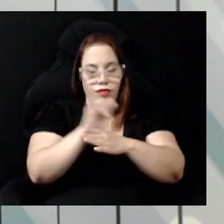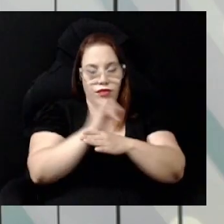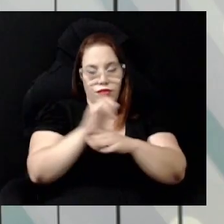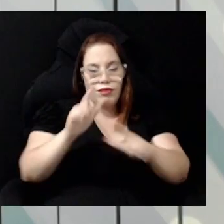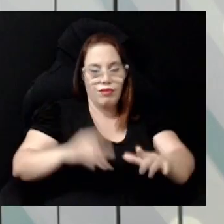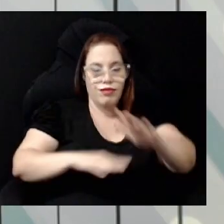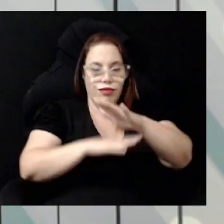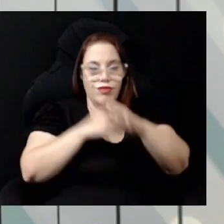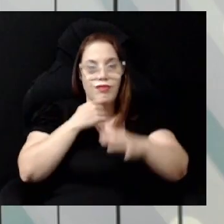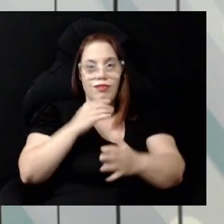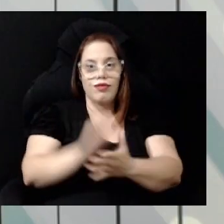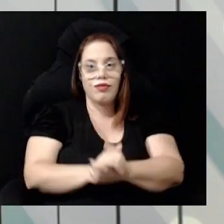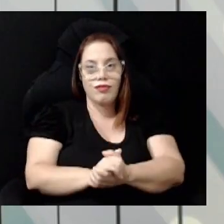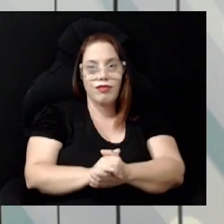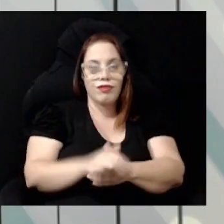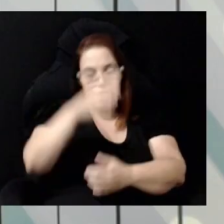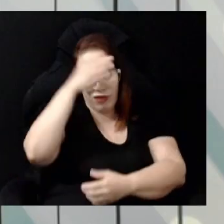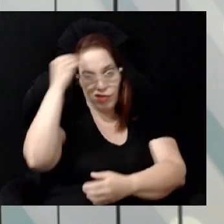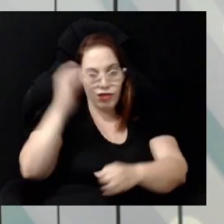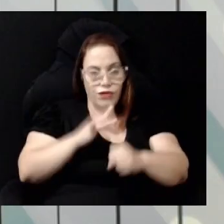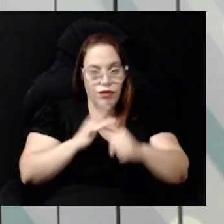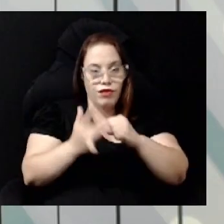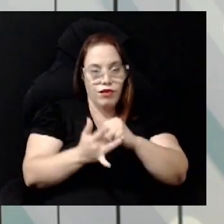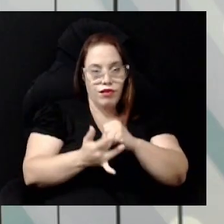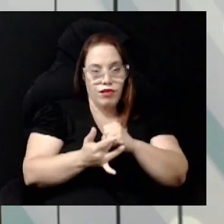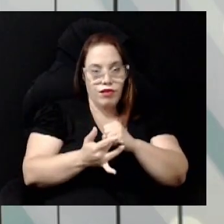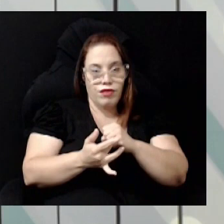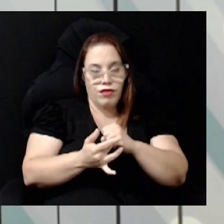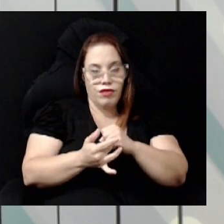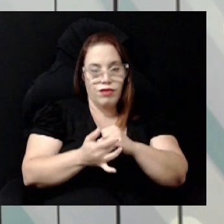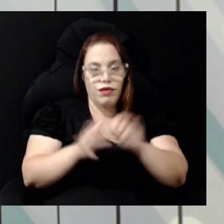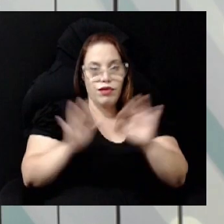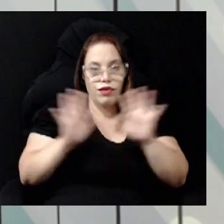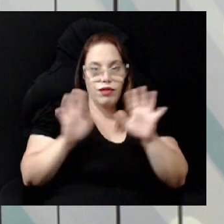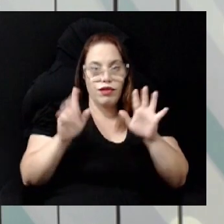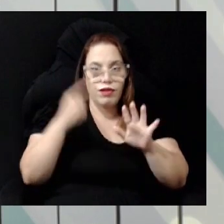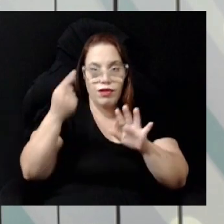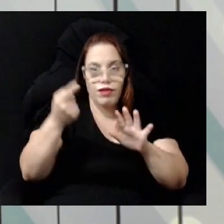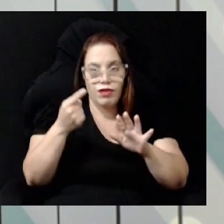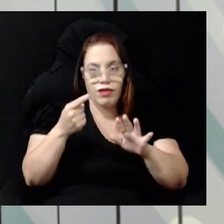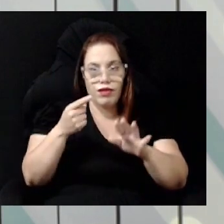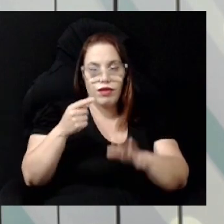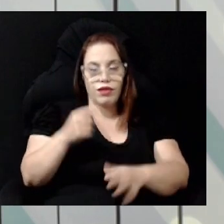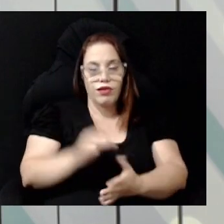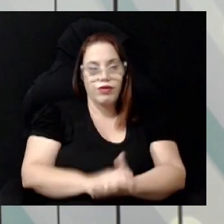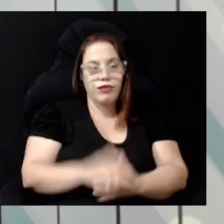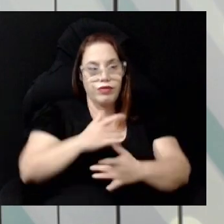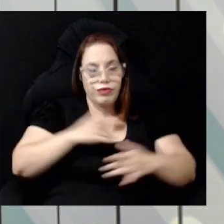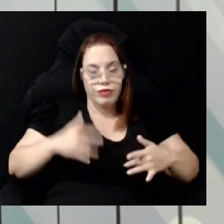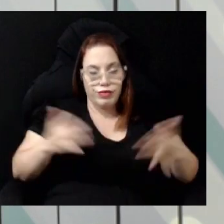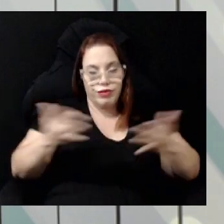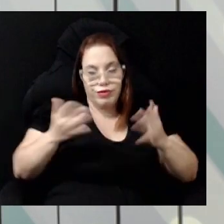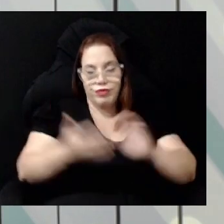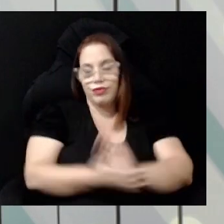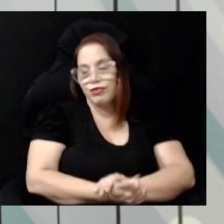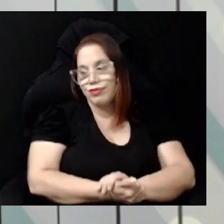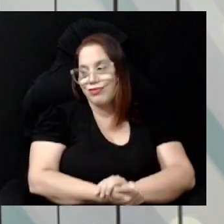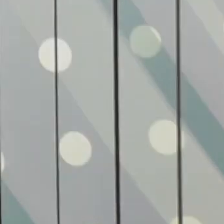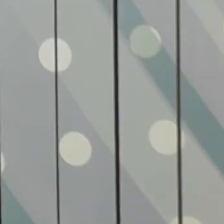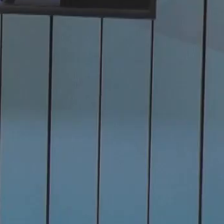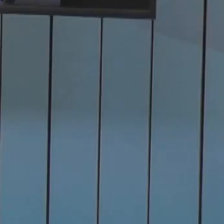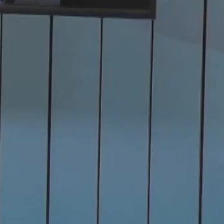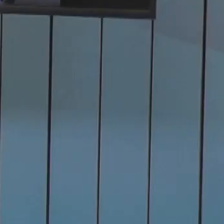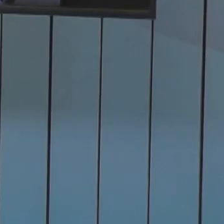TV Câmara Campinas. E não se esqueça de nos acompanhar nas redes sociais. A gente se vê no próximo Saúde é Vida.